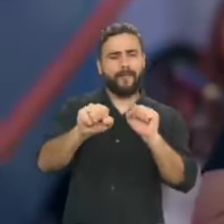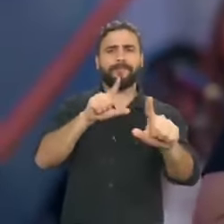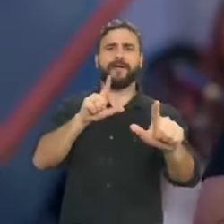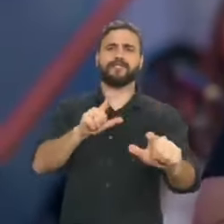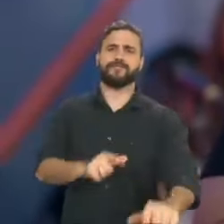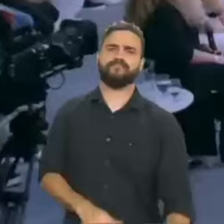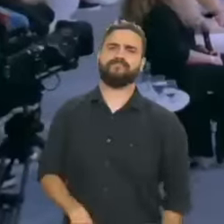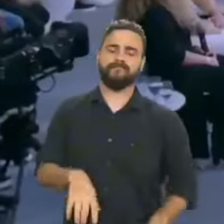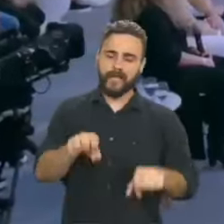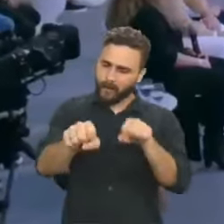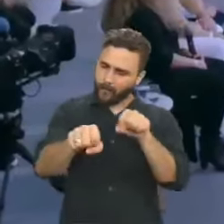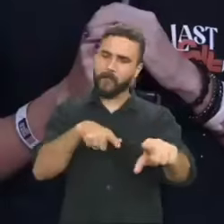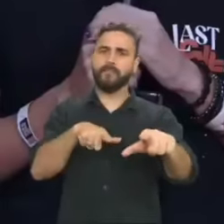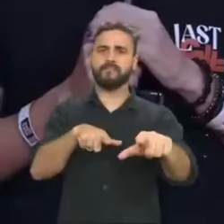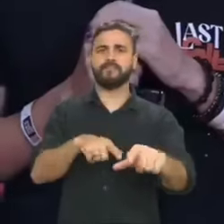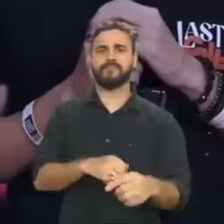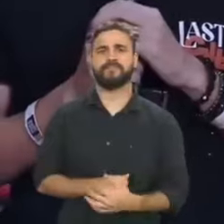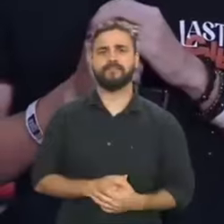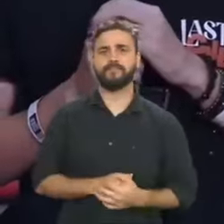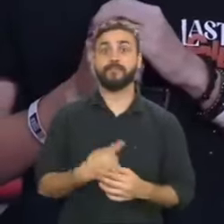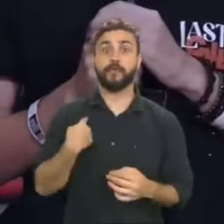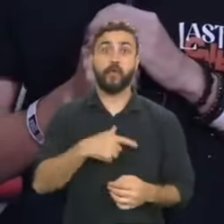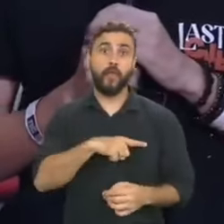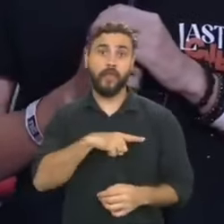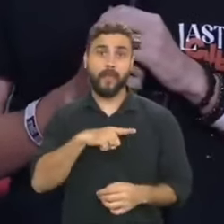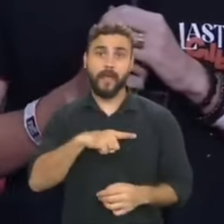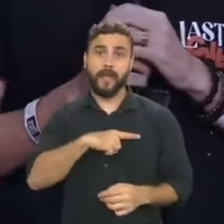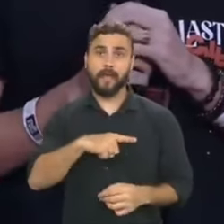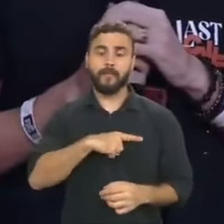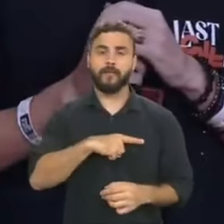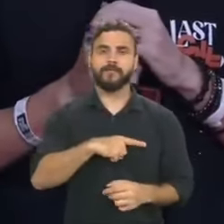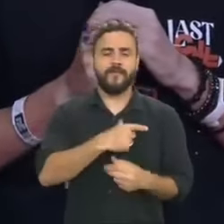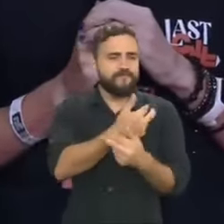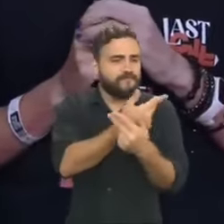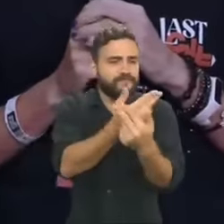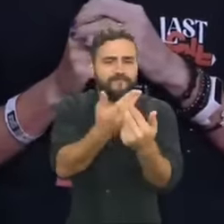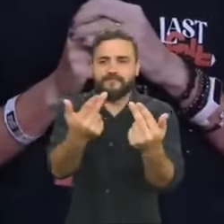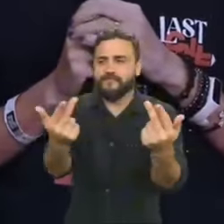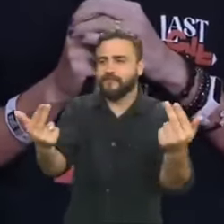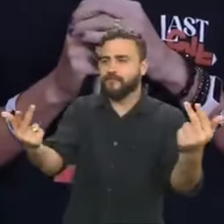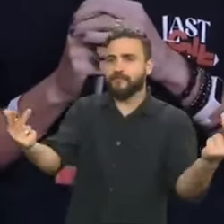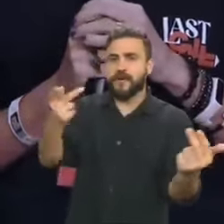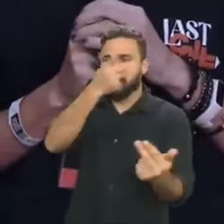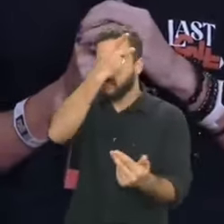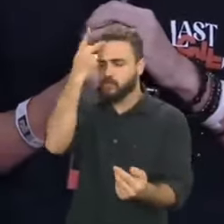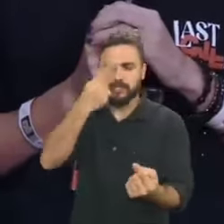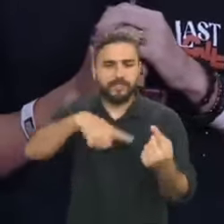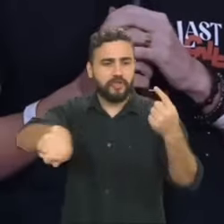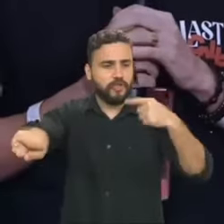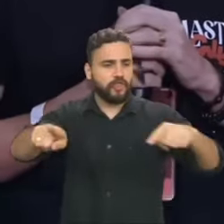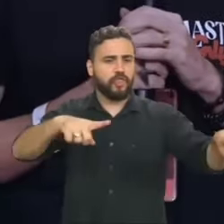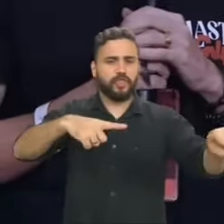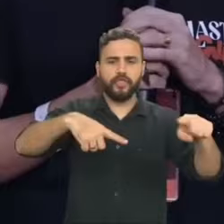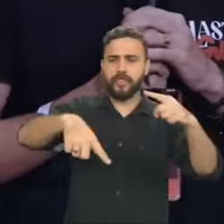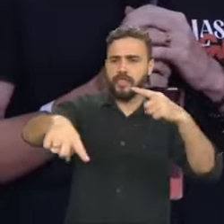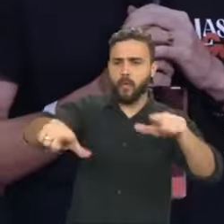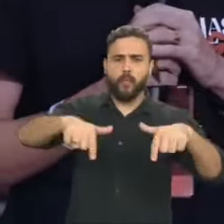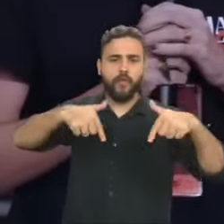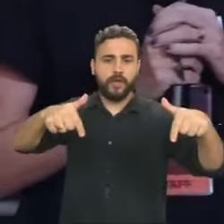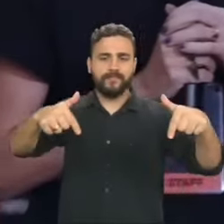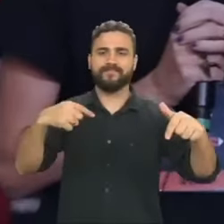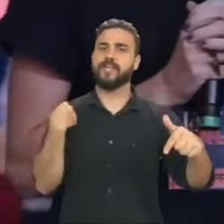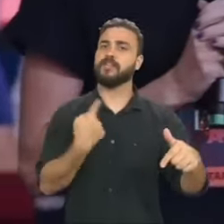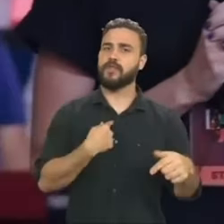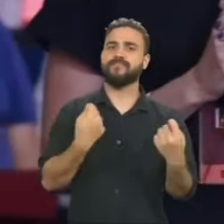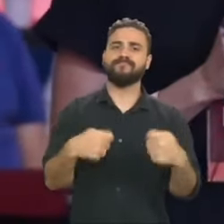Nós precisamos agir. Nós temos aqui várias pessoas que estão indo, fazendo, mas a gente precisa financiar. Então,